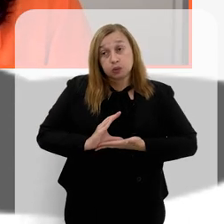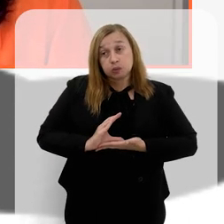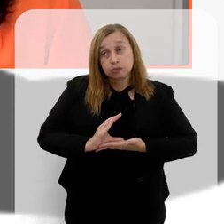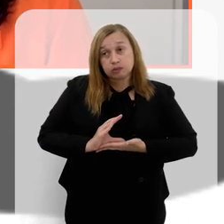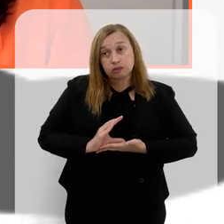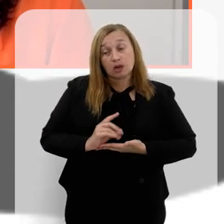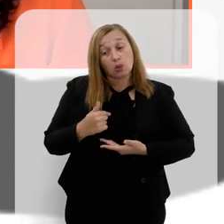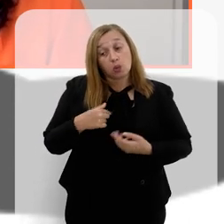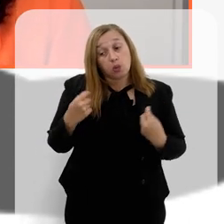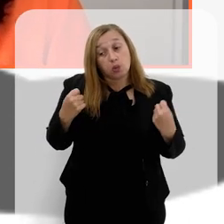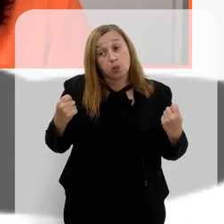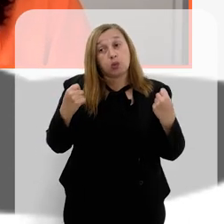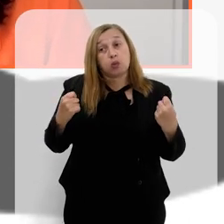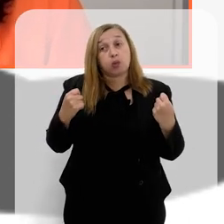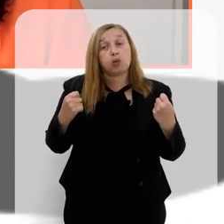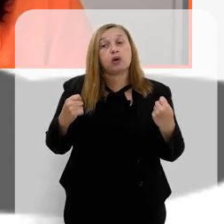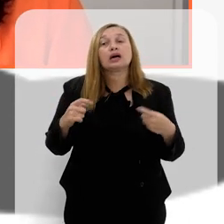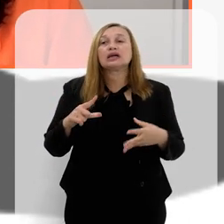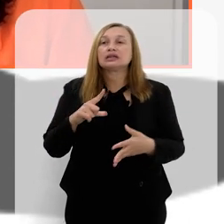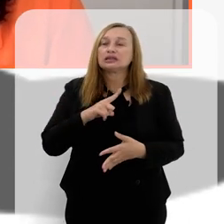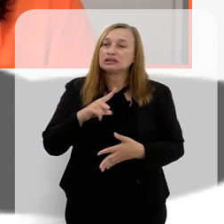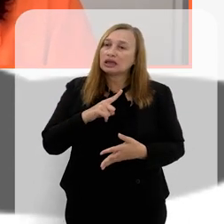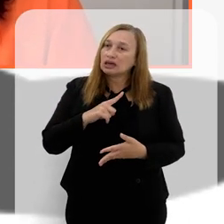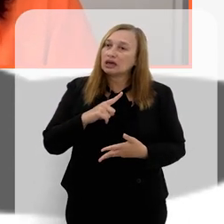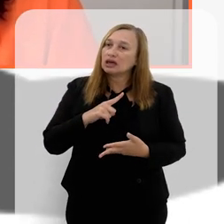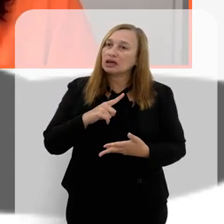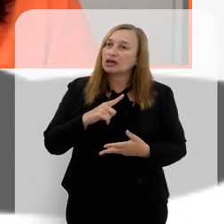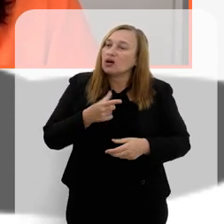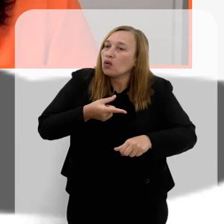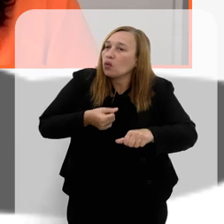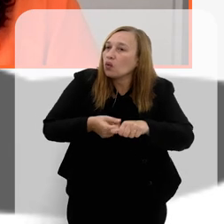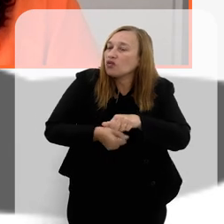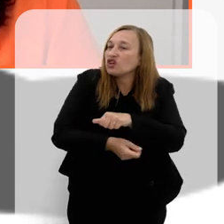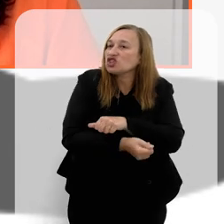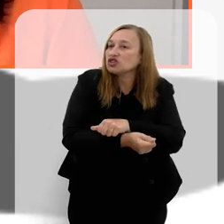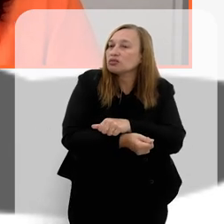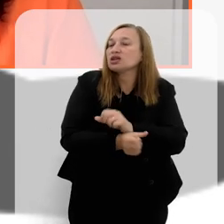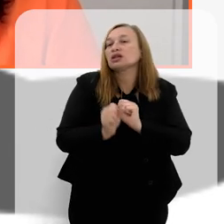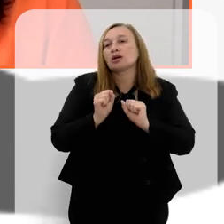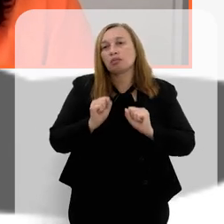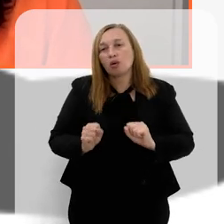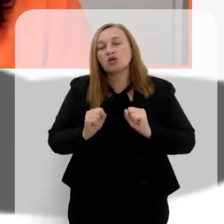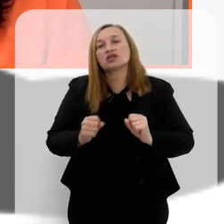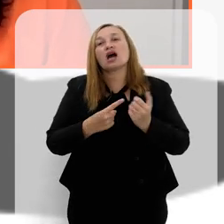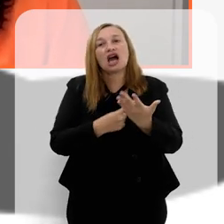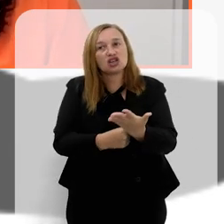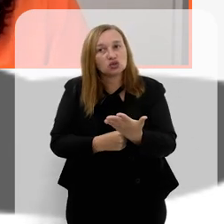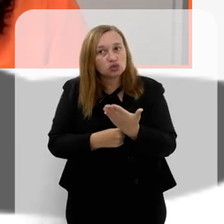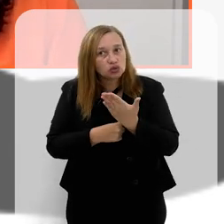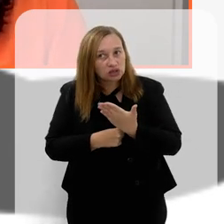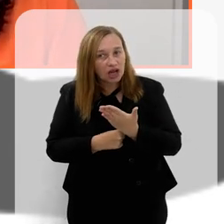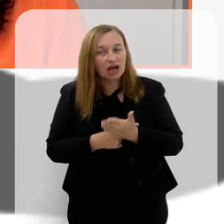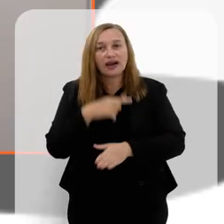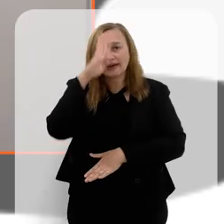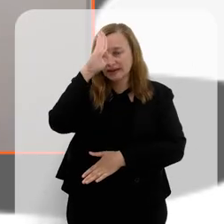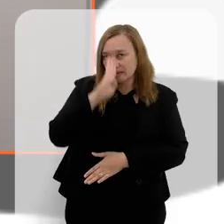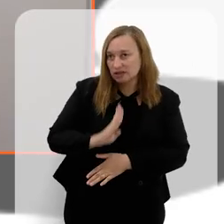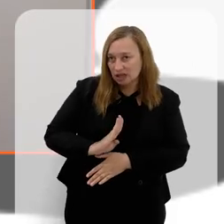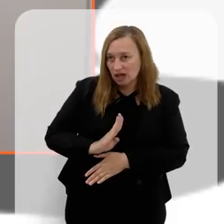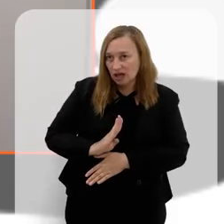subsídios para fazer. Eu espero que a gente tenha financiamento que possa proporcionar